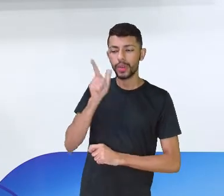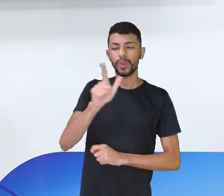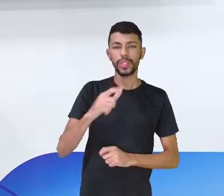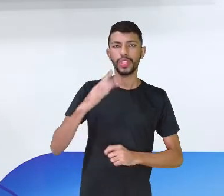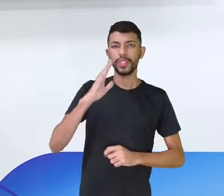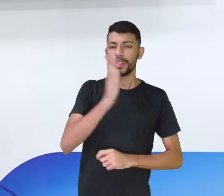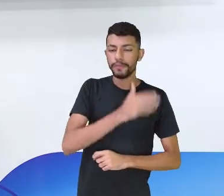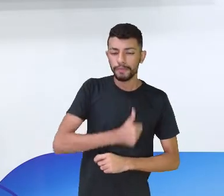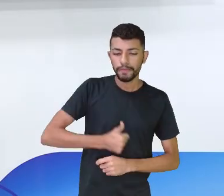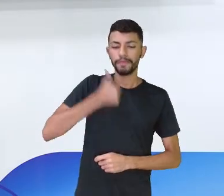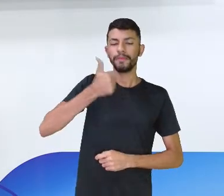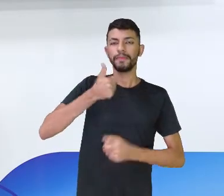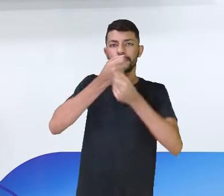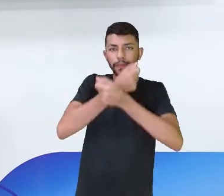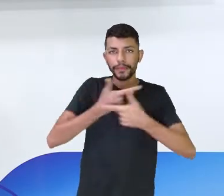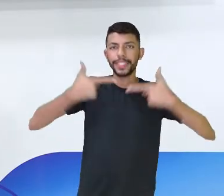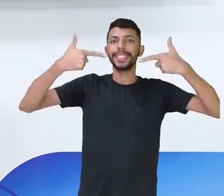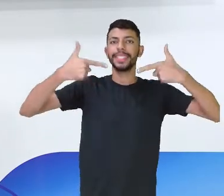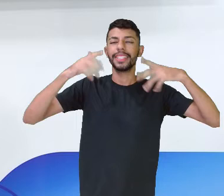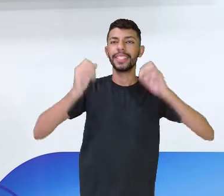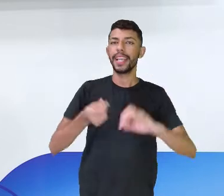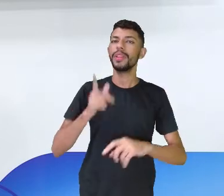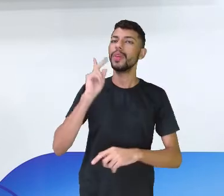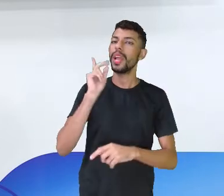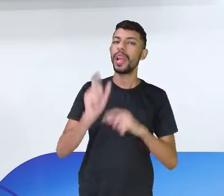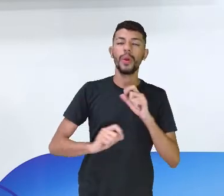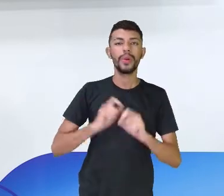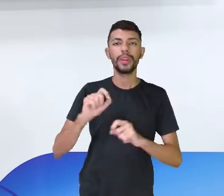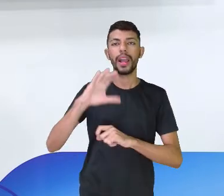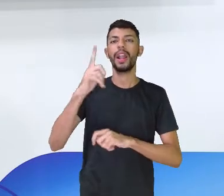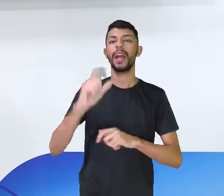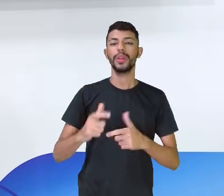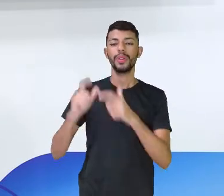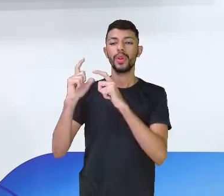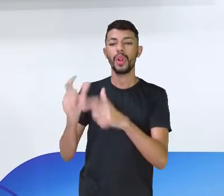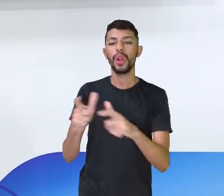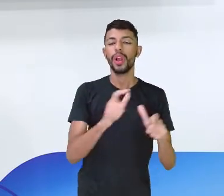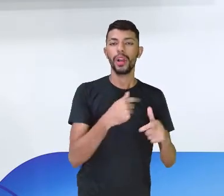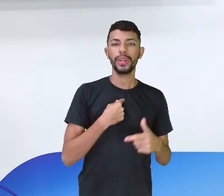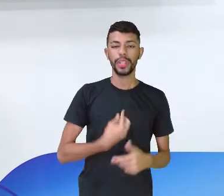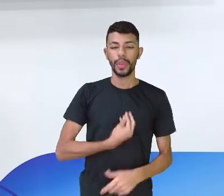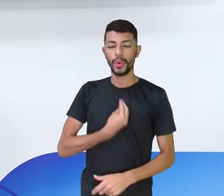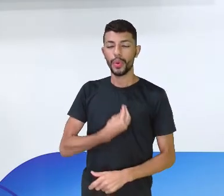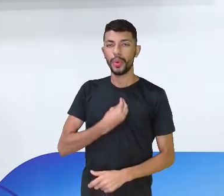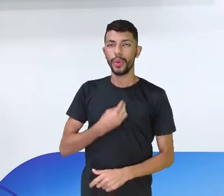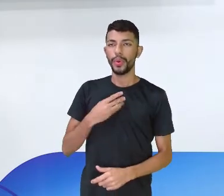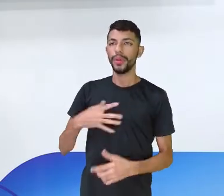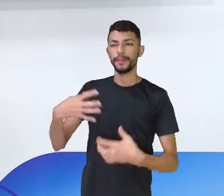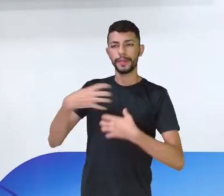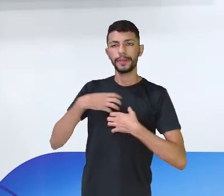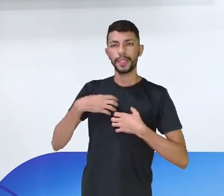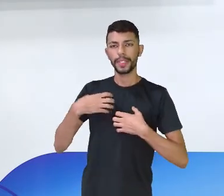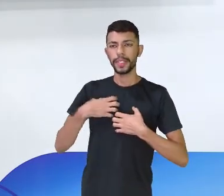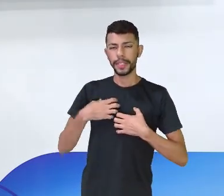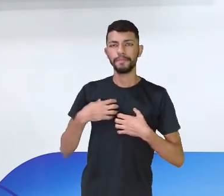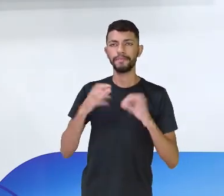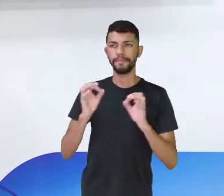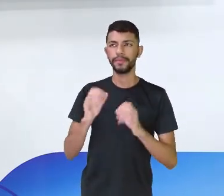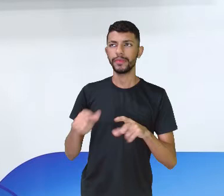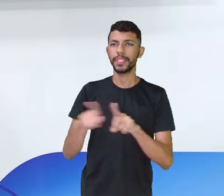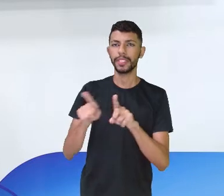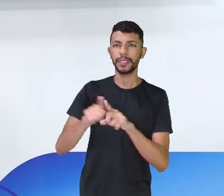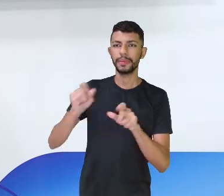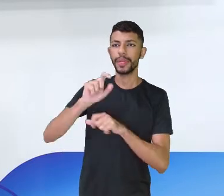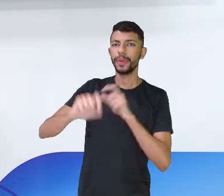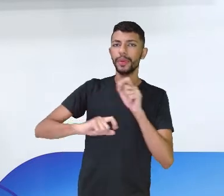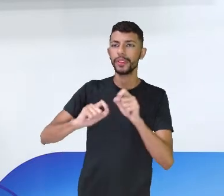se eu sou uma pessoa respeitosa, é óbvio que o ambiente que eu estou, o ambiente que eu circulo, vai sentir essa energia e vai se configurar